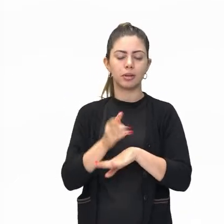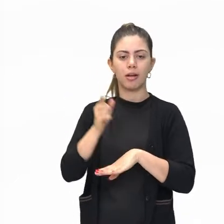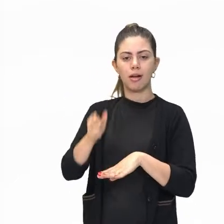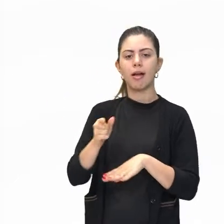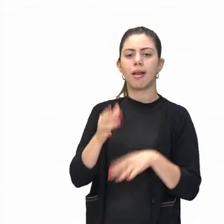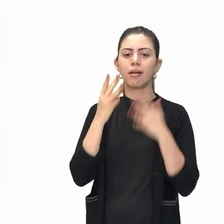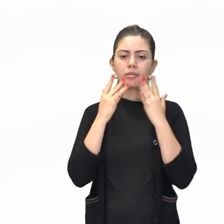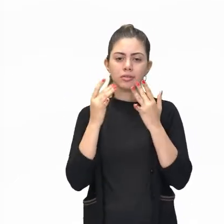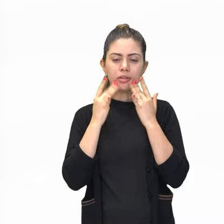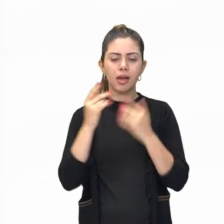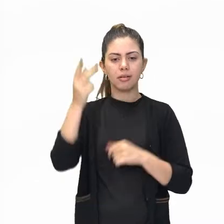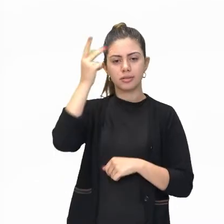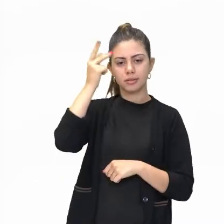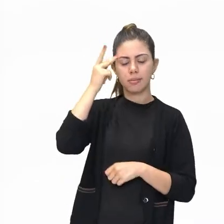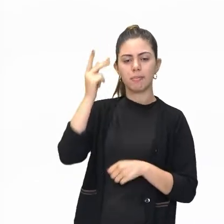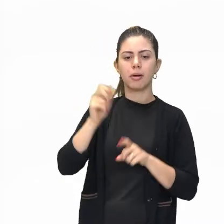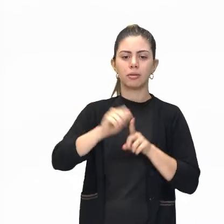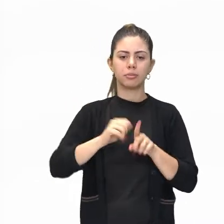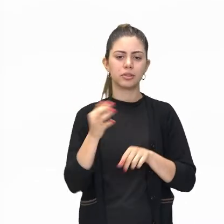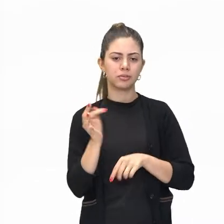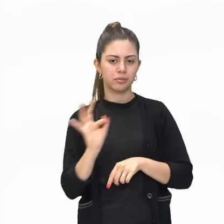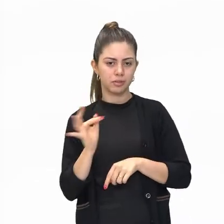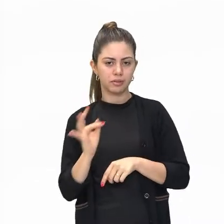de São Paulo, em fevereiro de